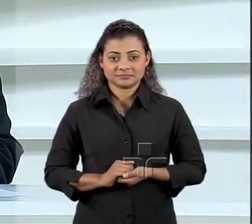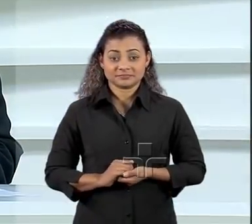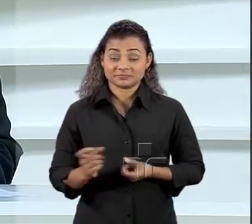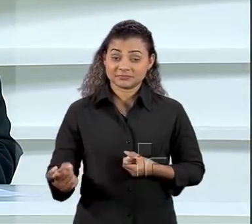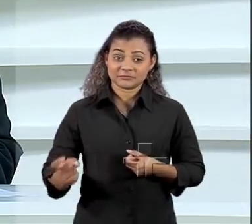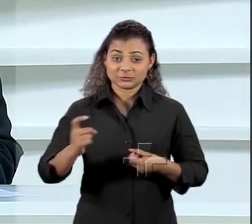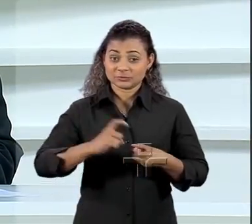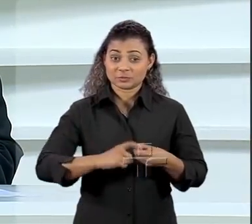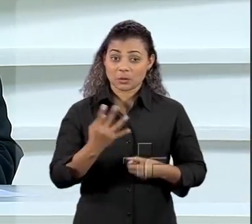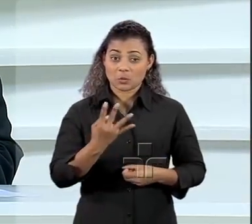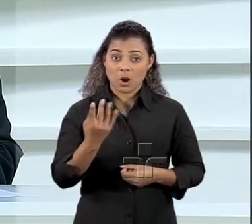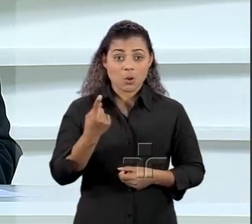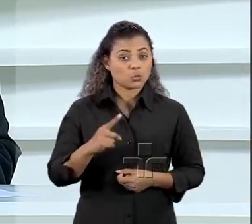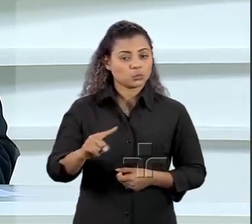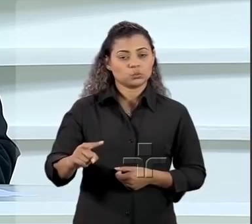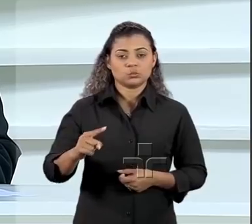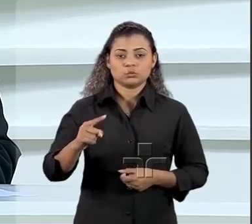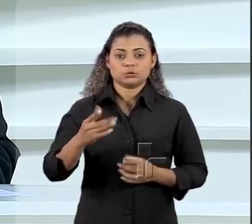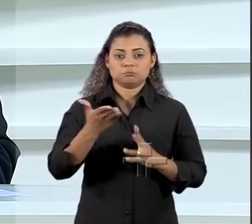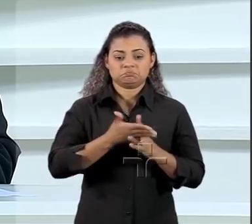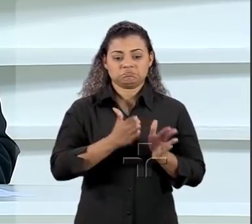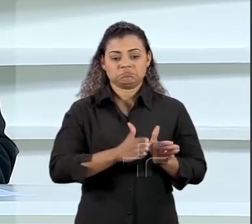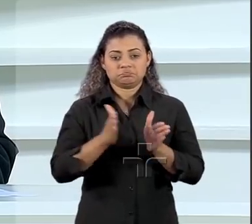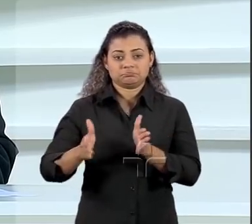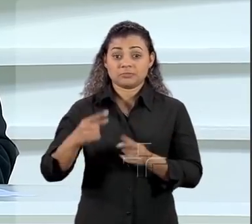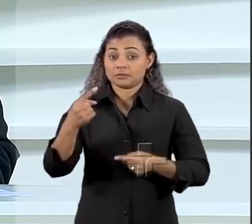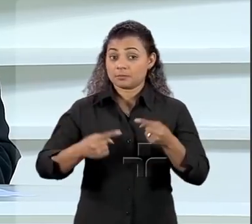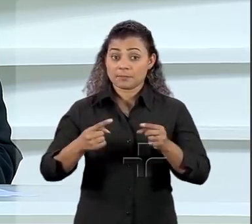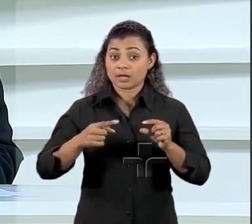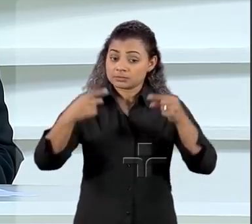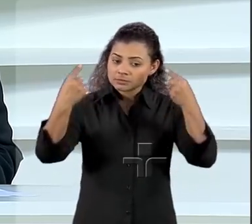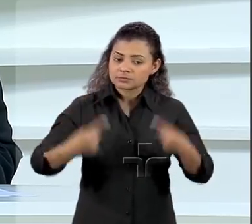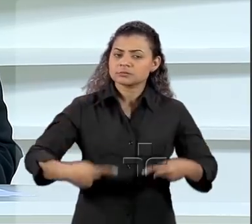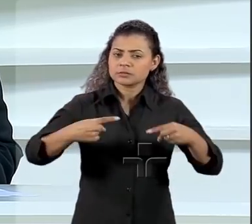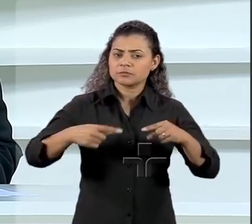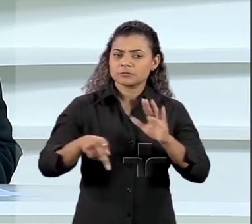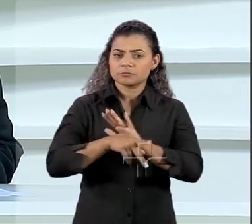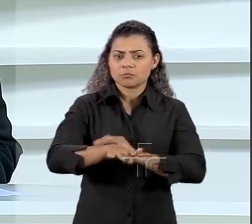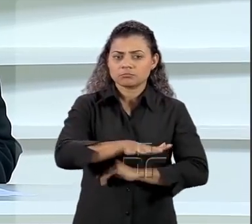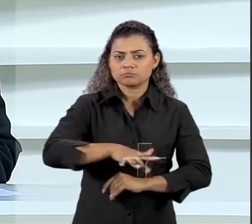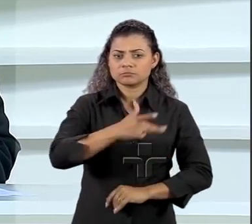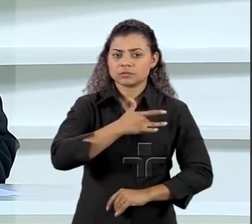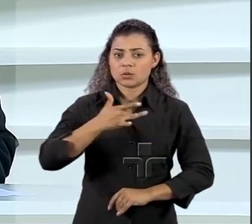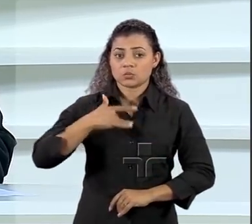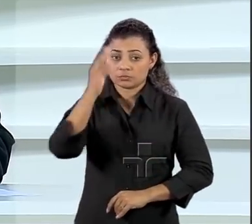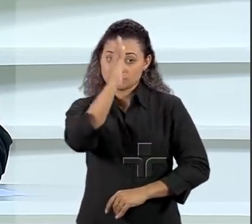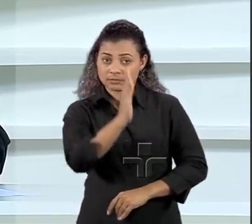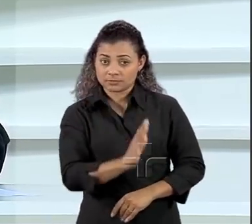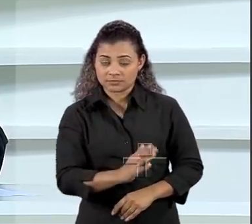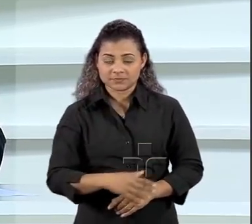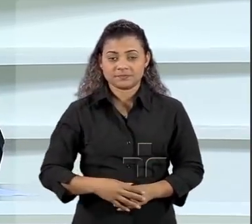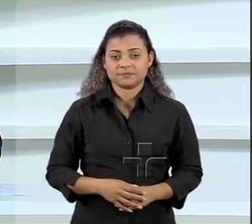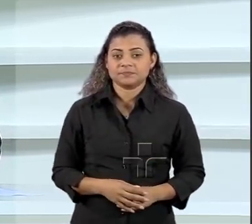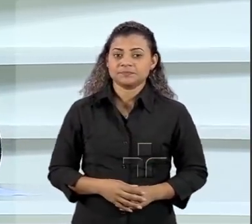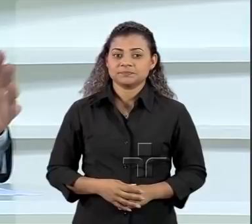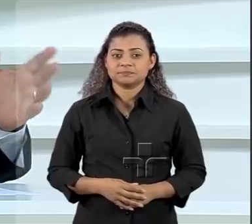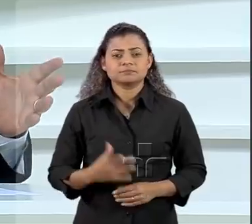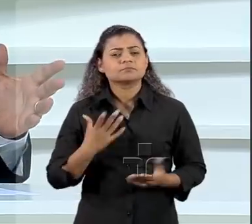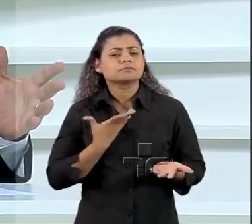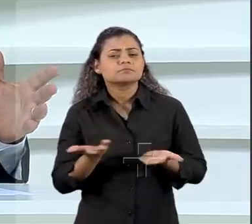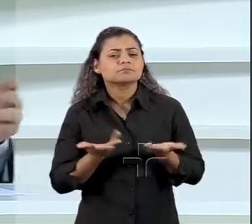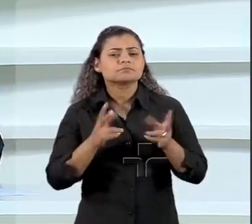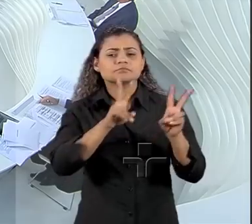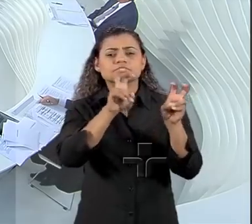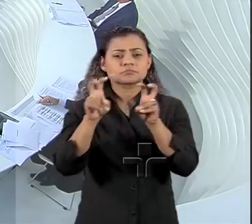Estamos de volta para o quarto e último bloco do debate sobre os desafios da saúde no país. Estávamos falando aqui,